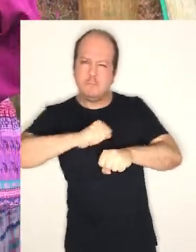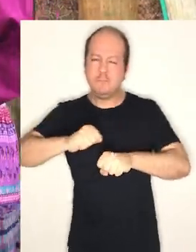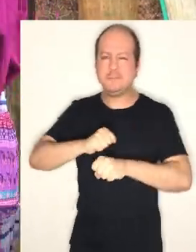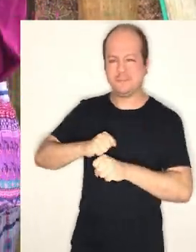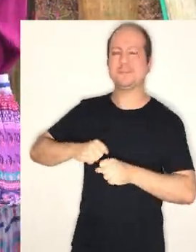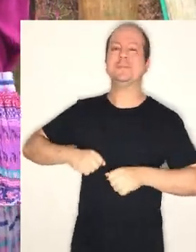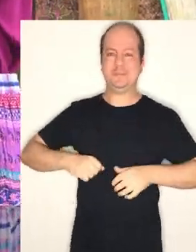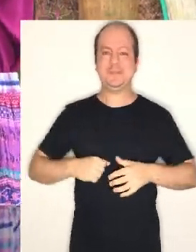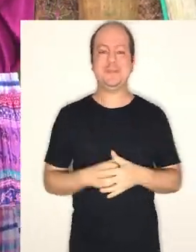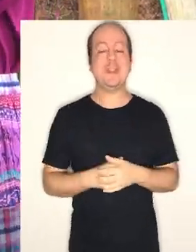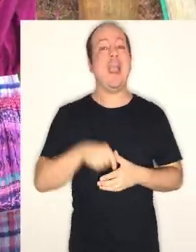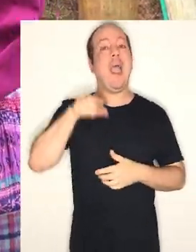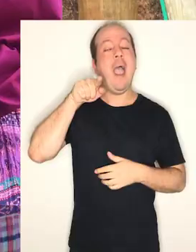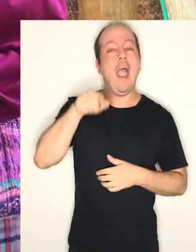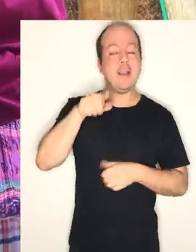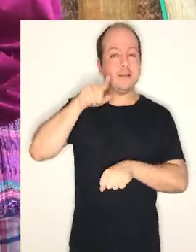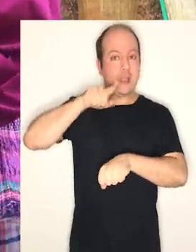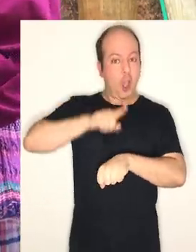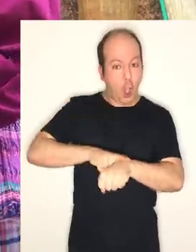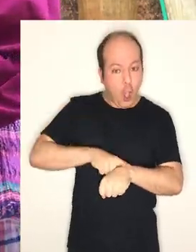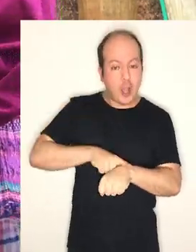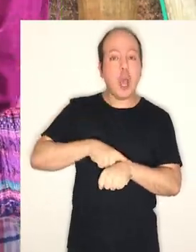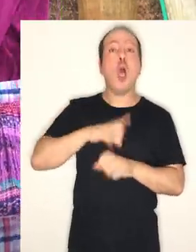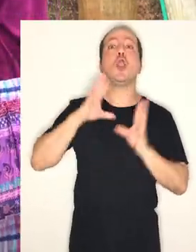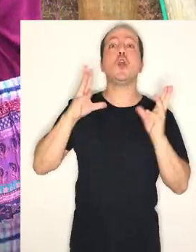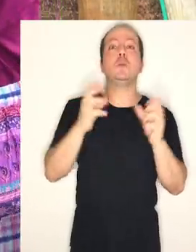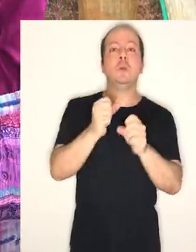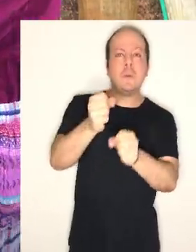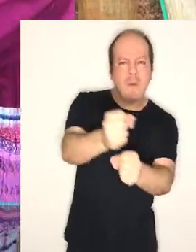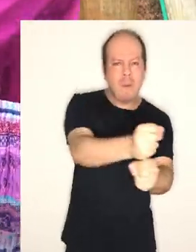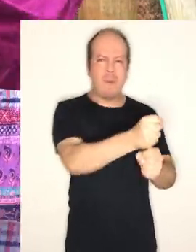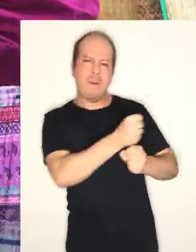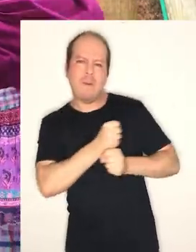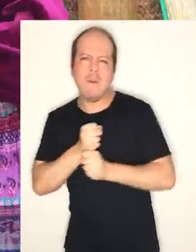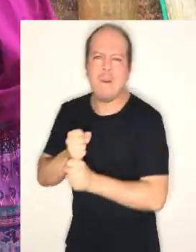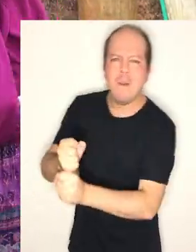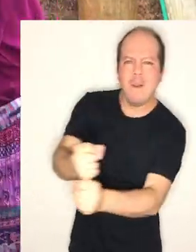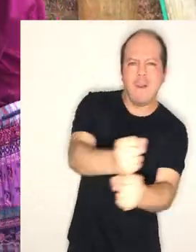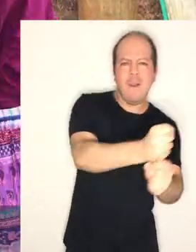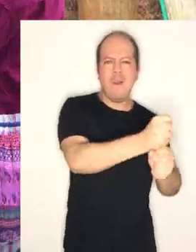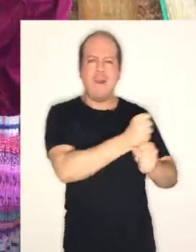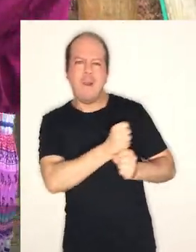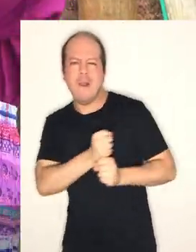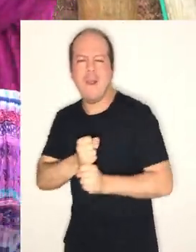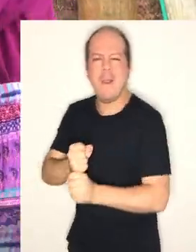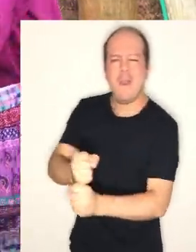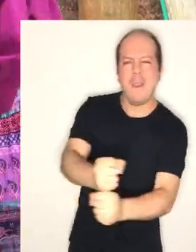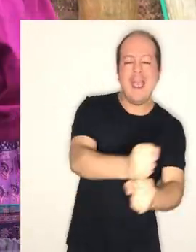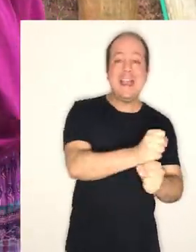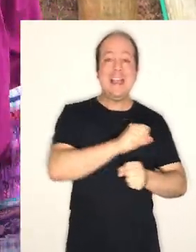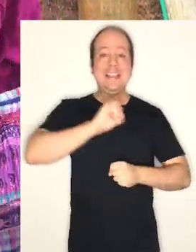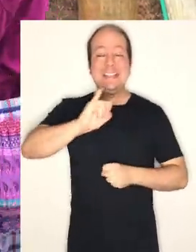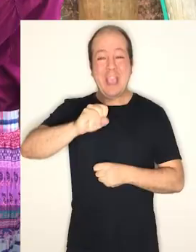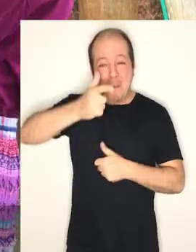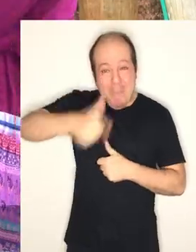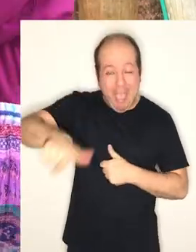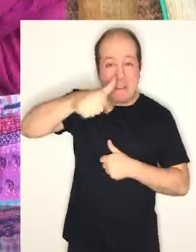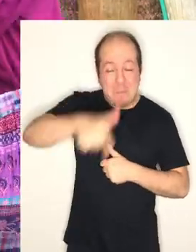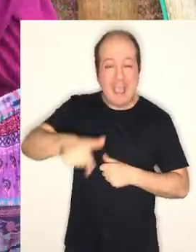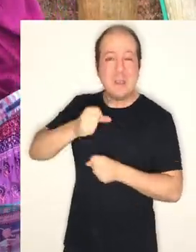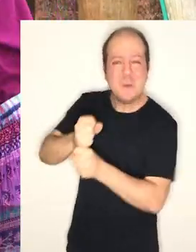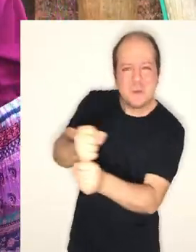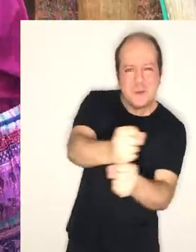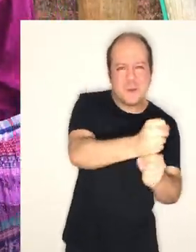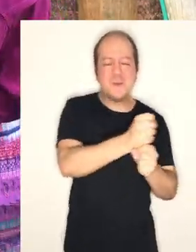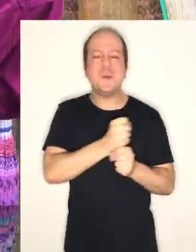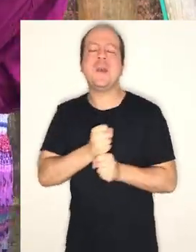tacho de sabão. Nessa parte da letra, todo mundo mexendo o tacho de sabão. E quanto mais a